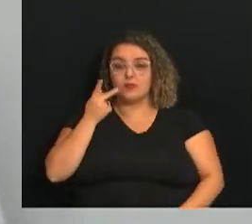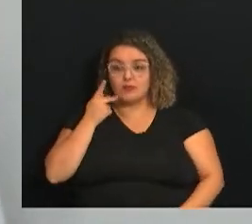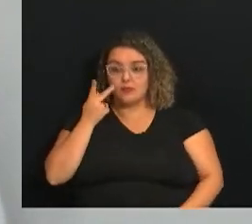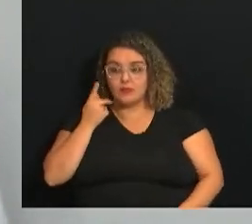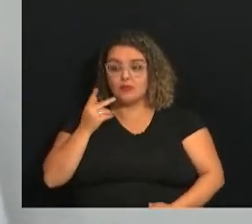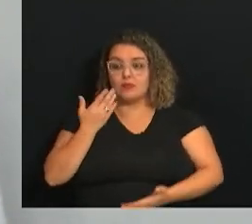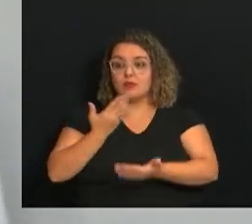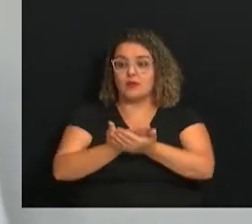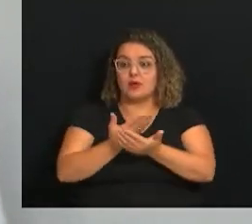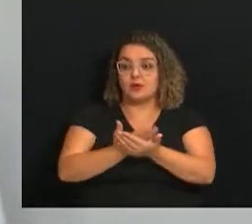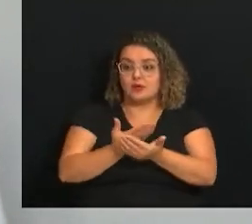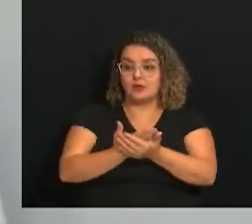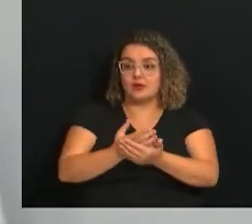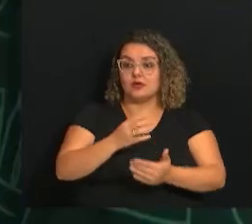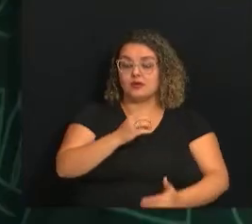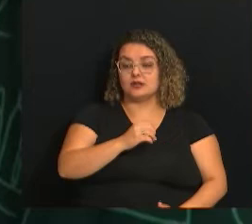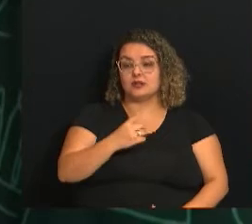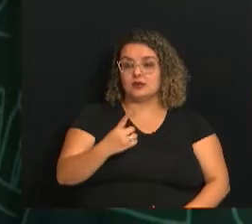que é a Escola Zero no país.